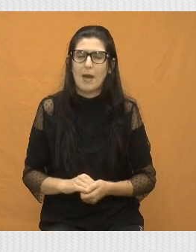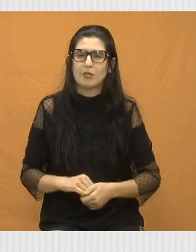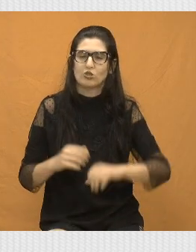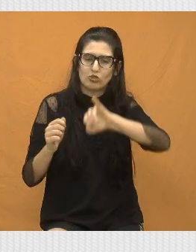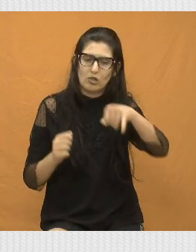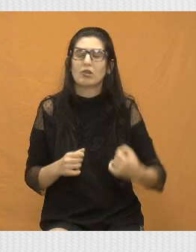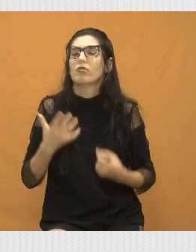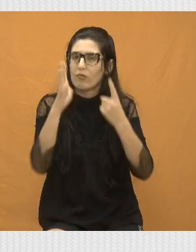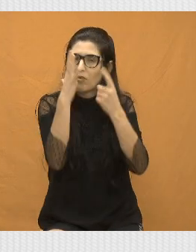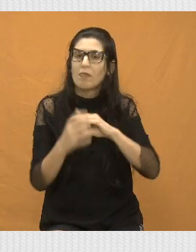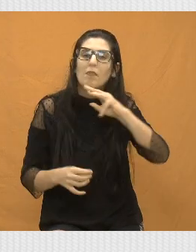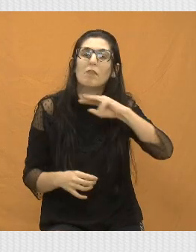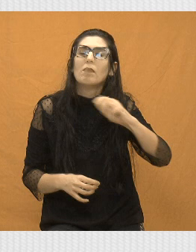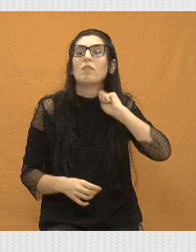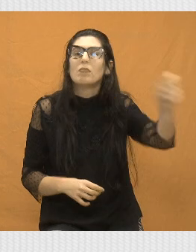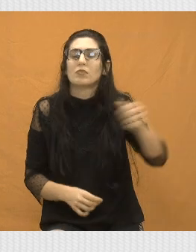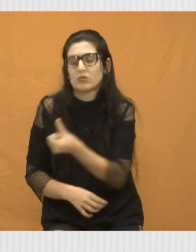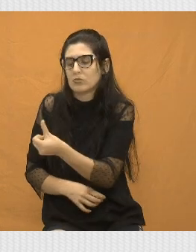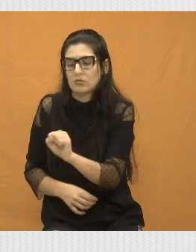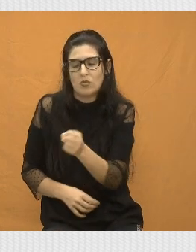de